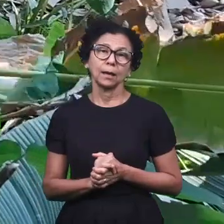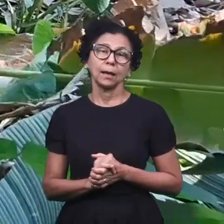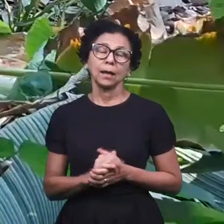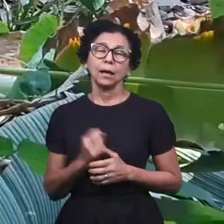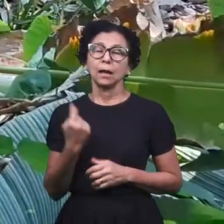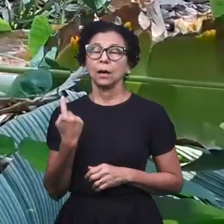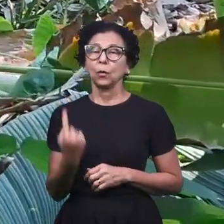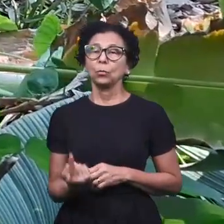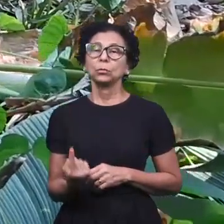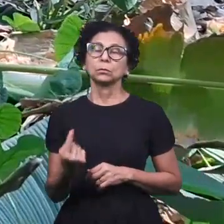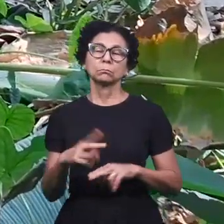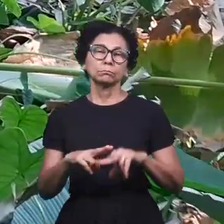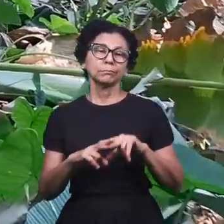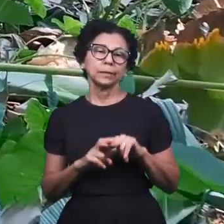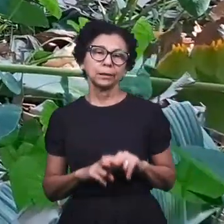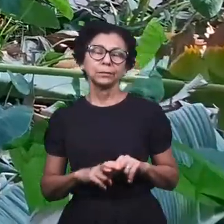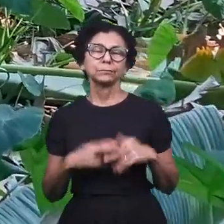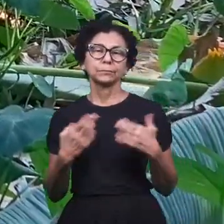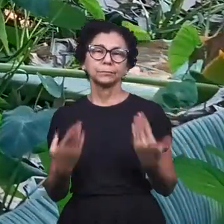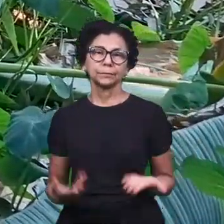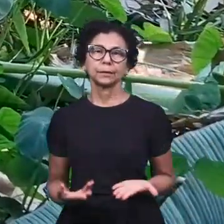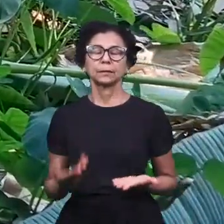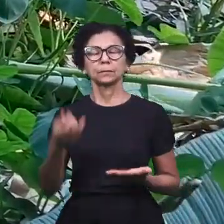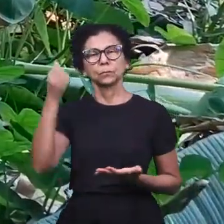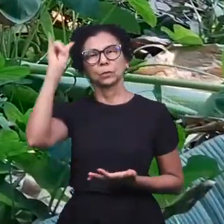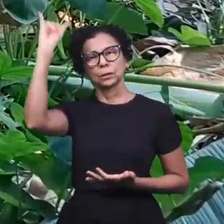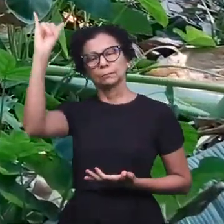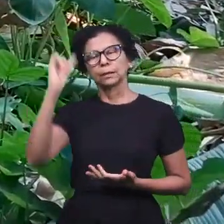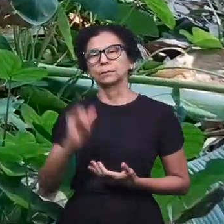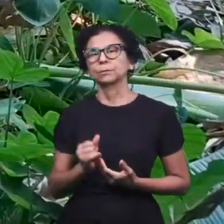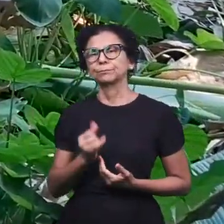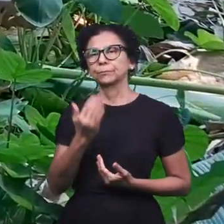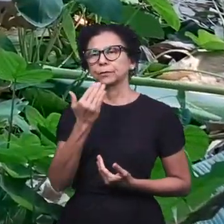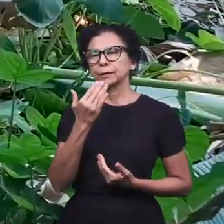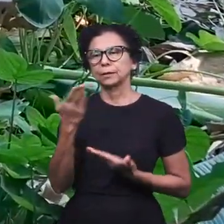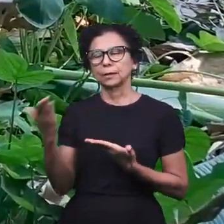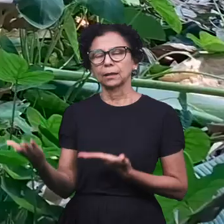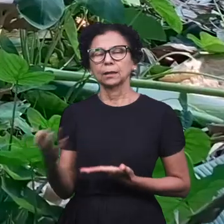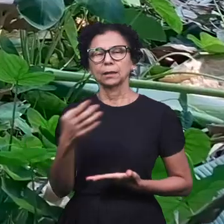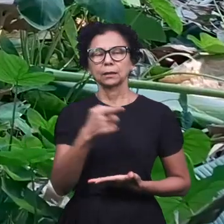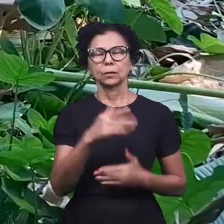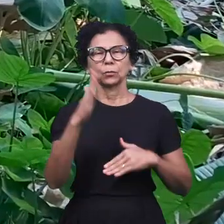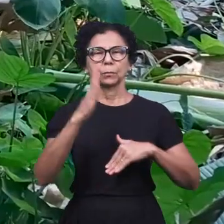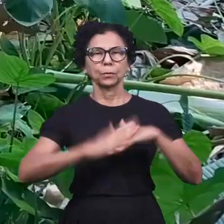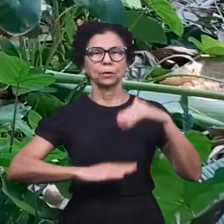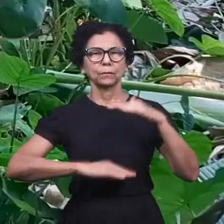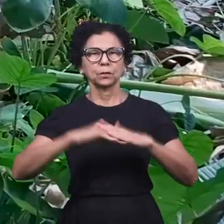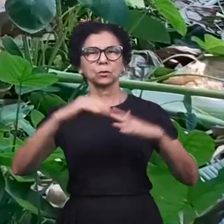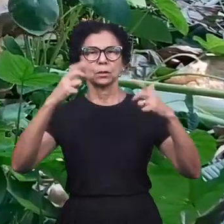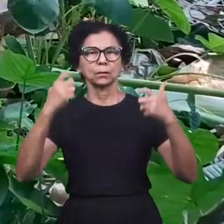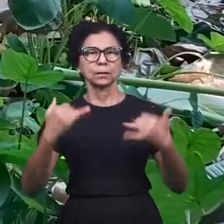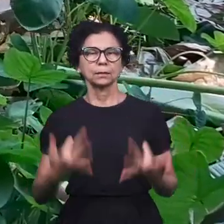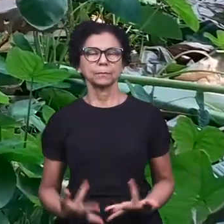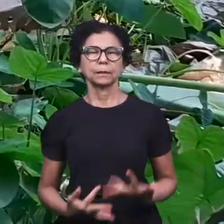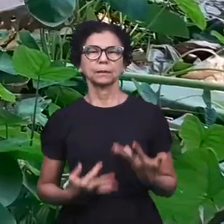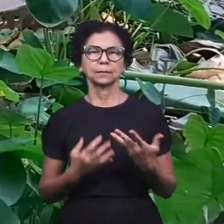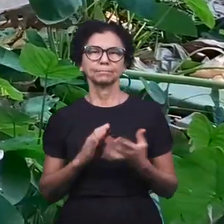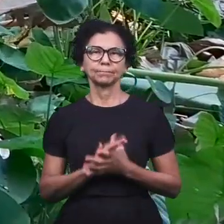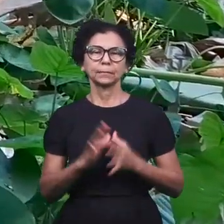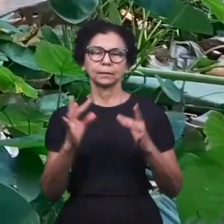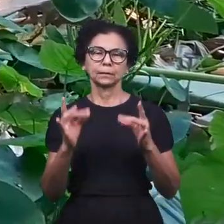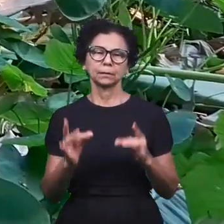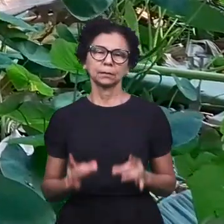escassez. O engenheiro agrônomo Wilson Persiano explica com mais detalhes a viabilidade e também prejuízos dessa